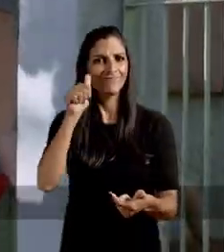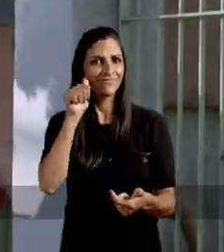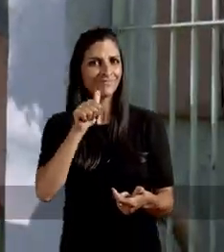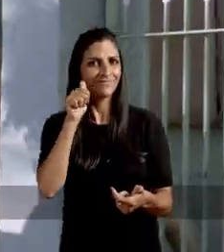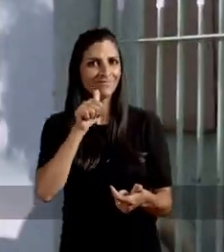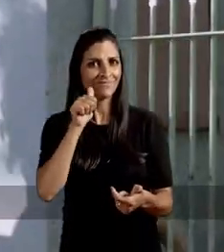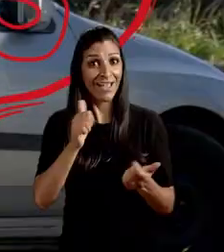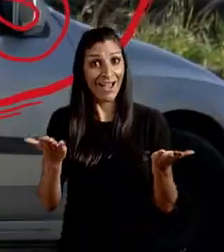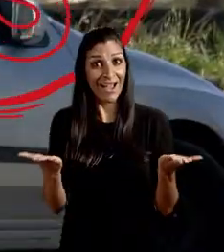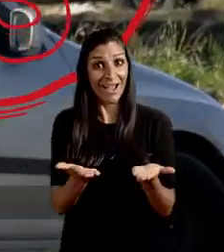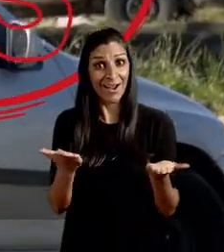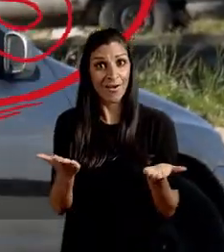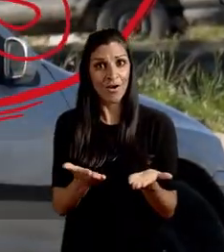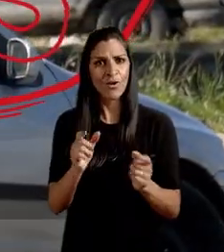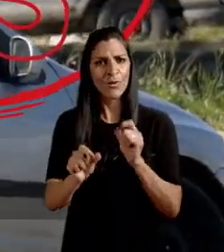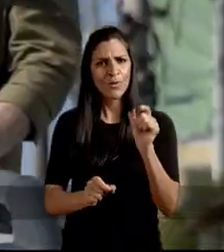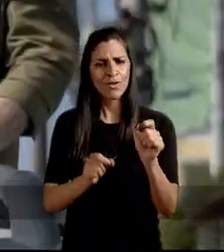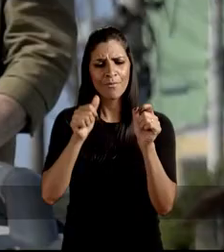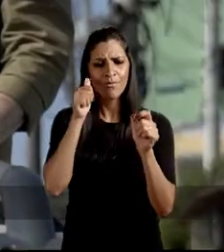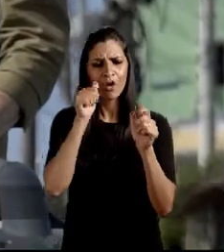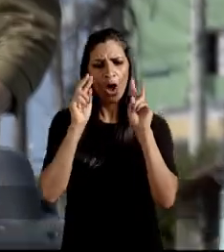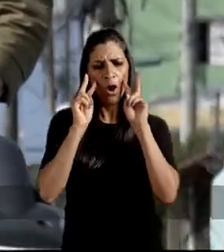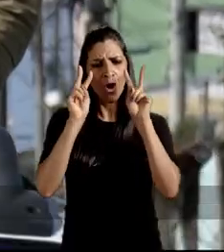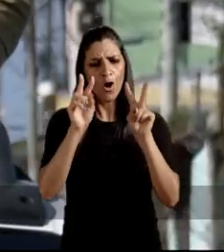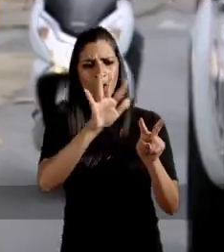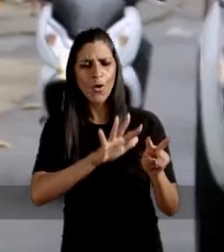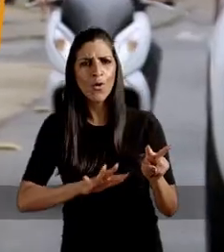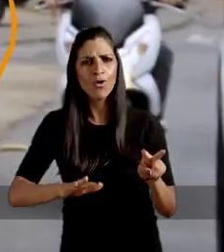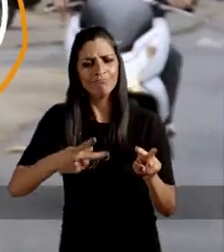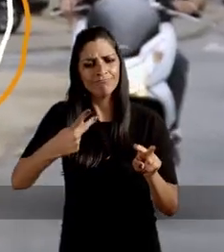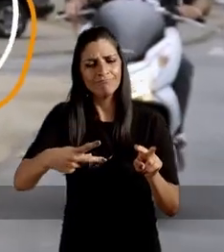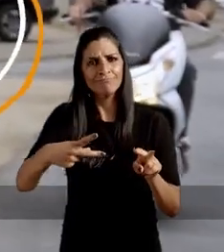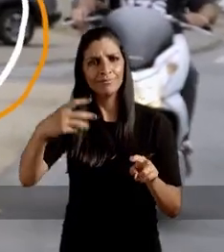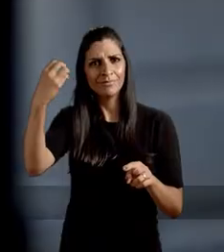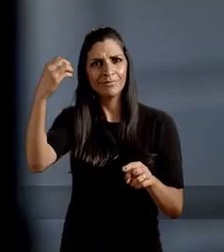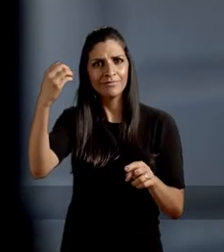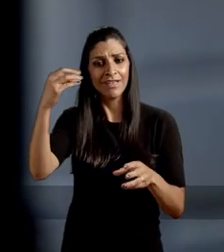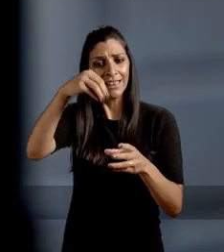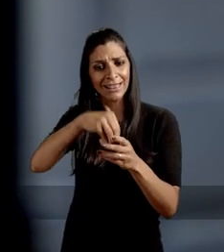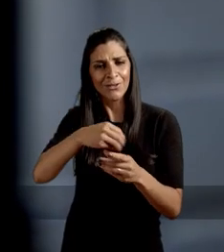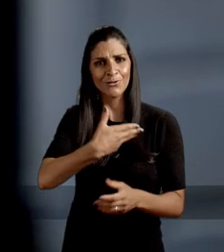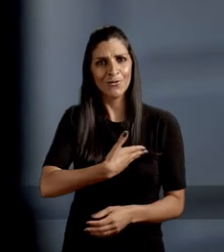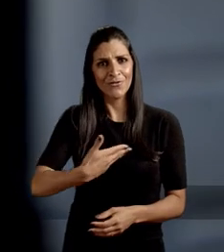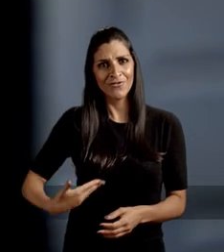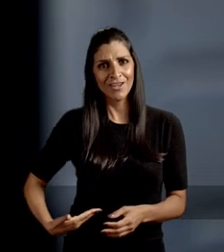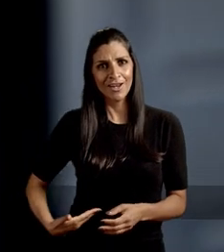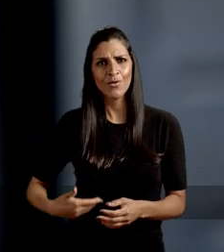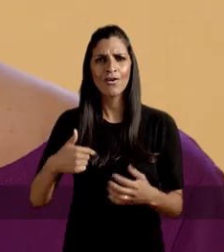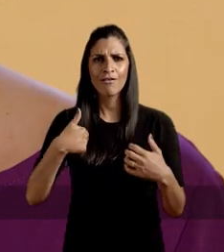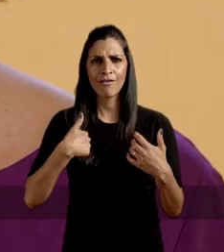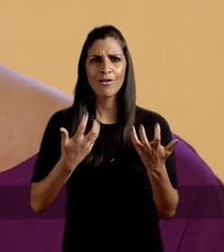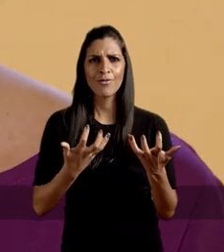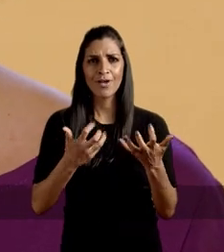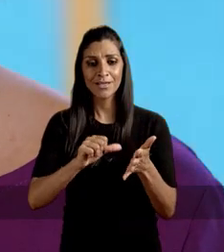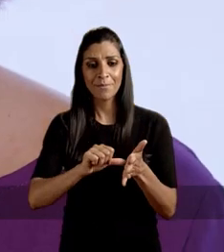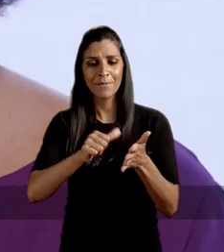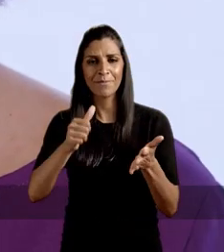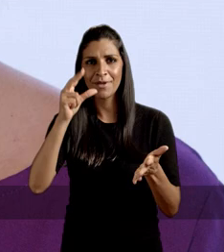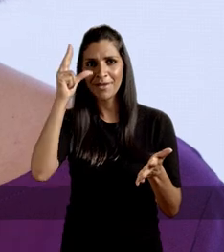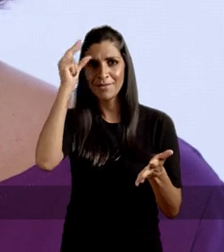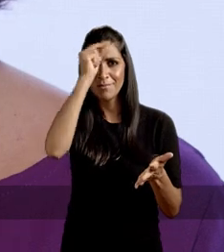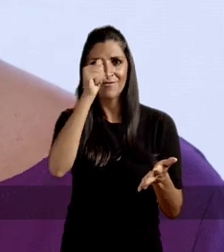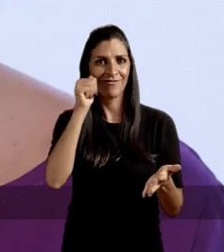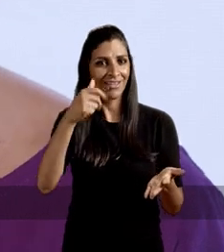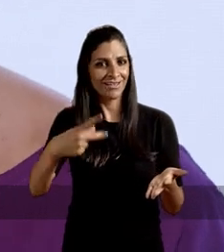das trabalhadoras. Chegou a vez de colocar o olhar das mulheres, da nossa cidade, no nosso governo. Eu quero ser a